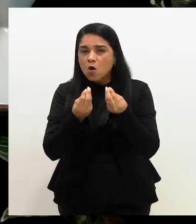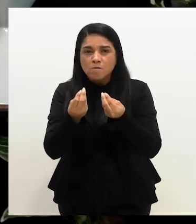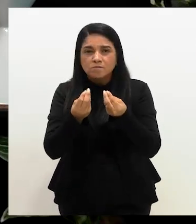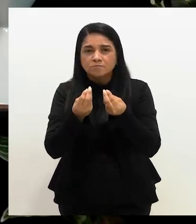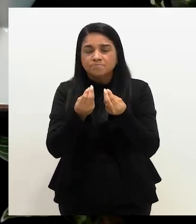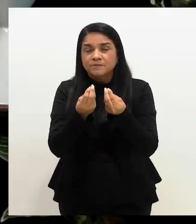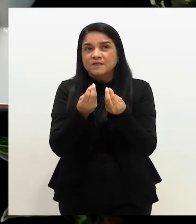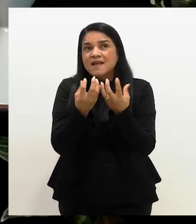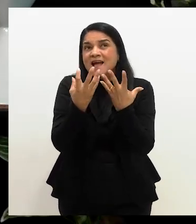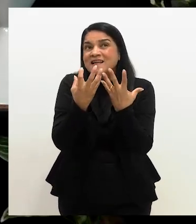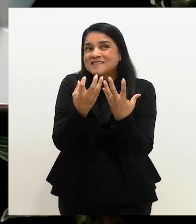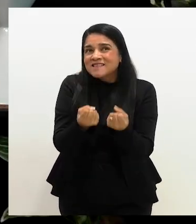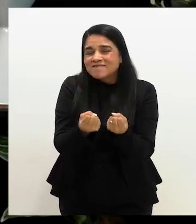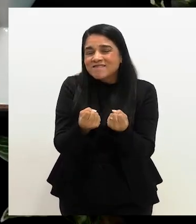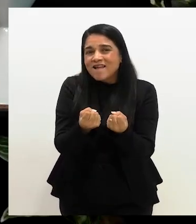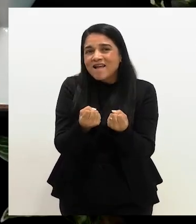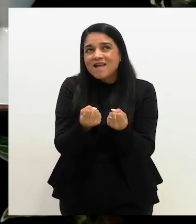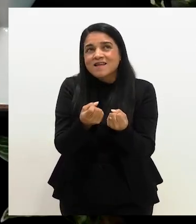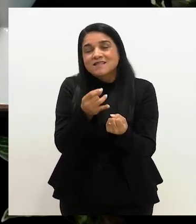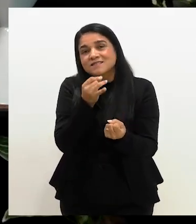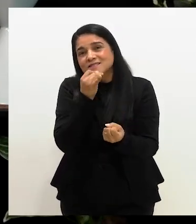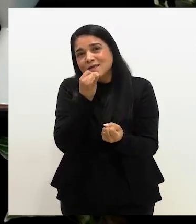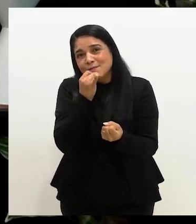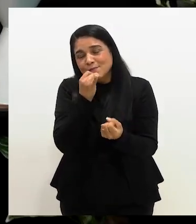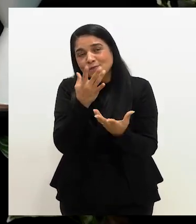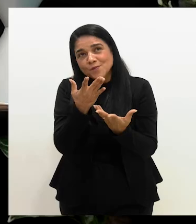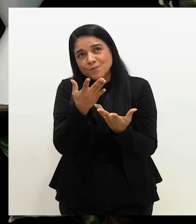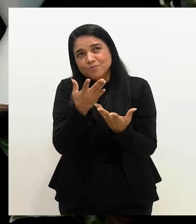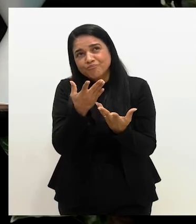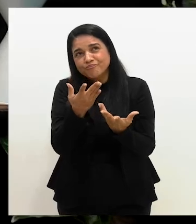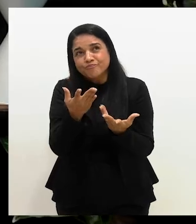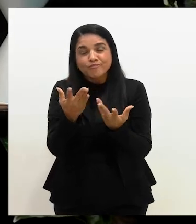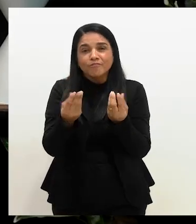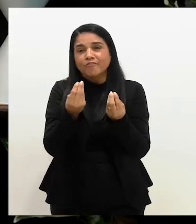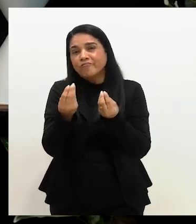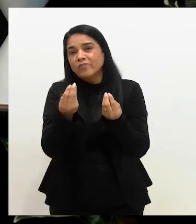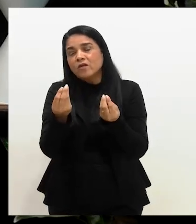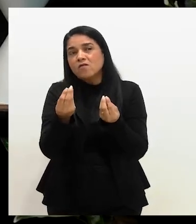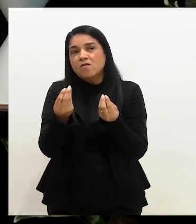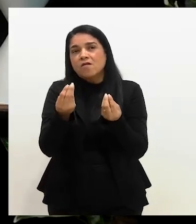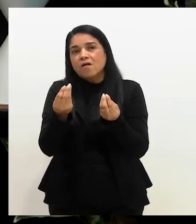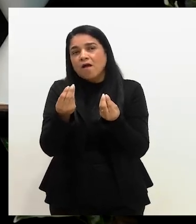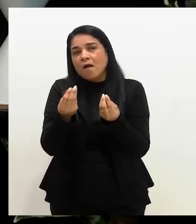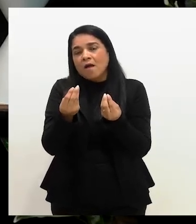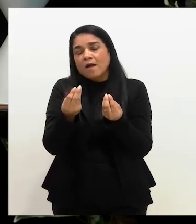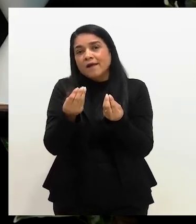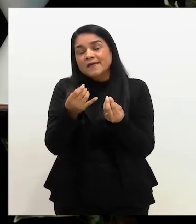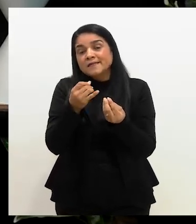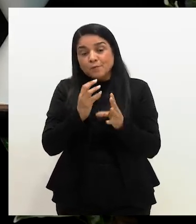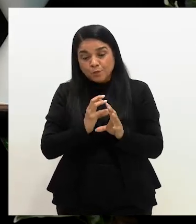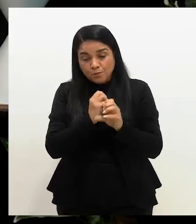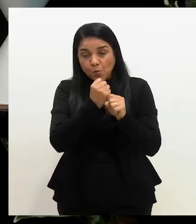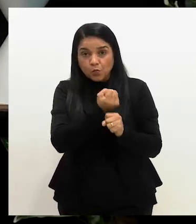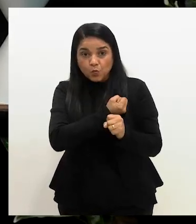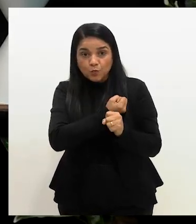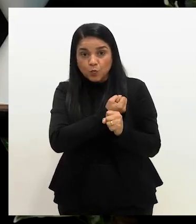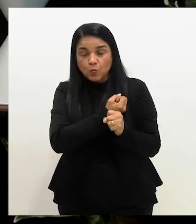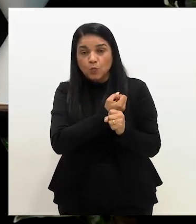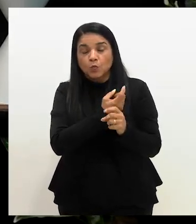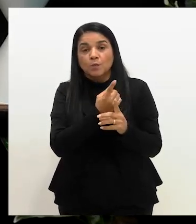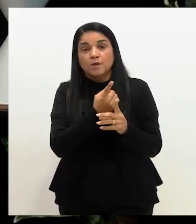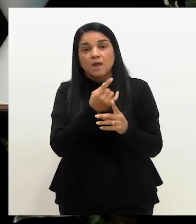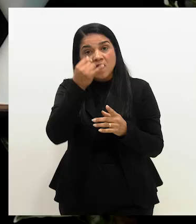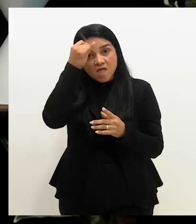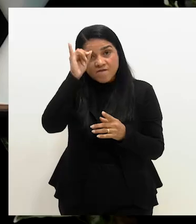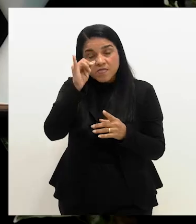o número aceitável que não começa a entrar na parte que vai prejudicar a audição